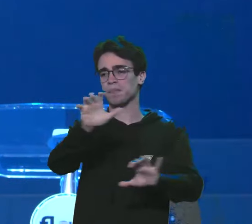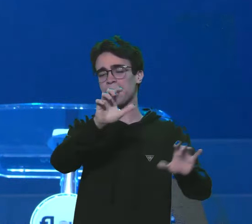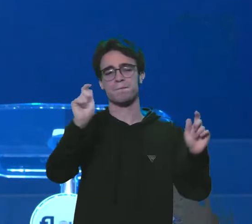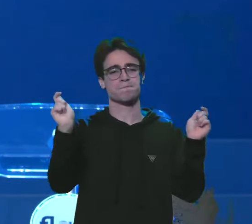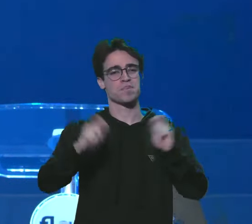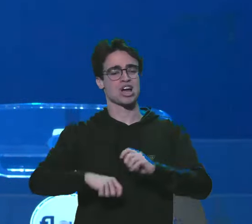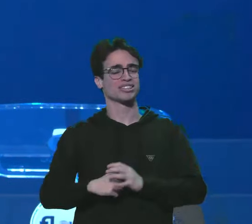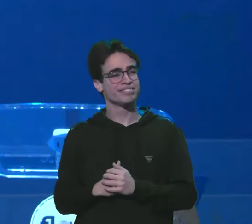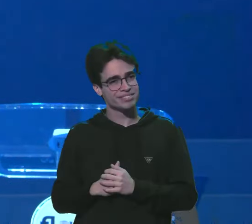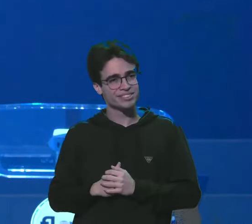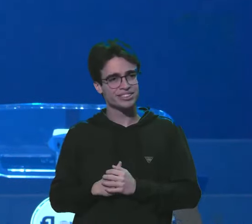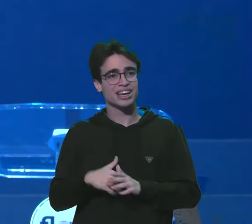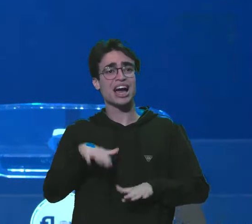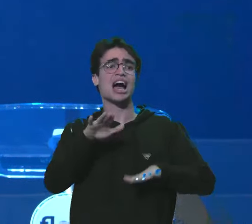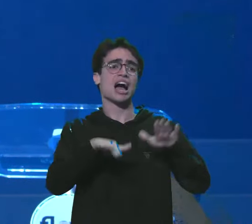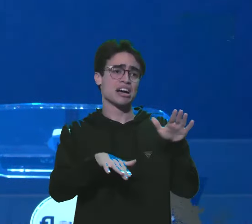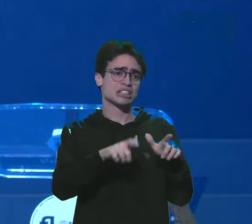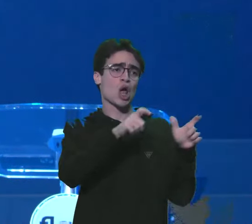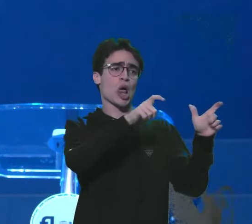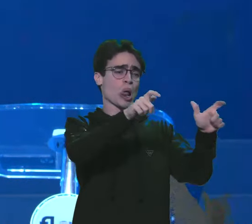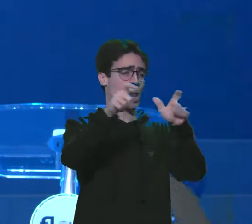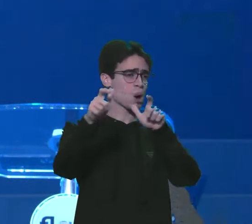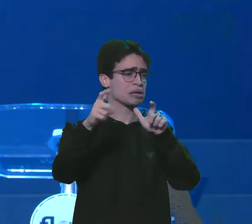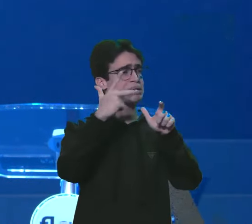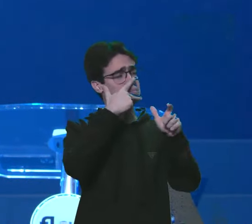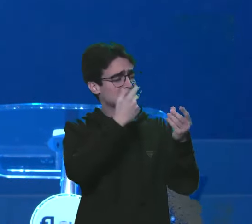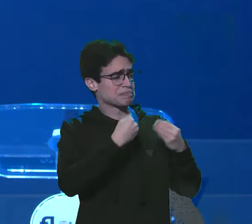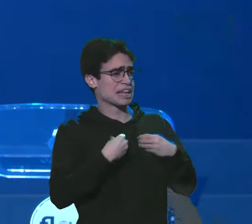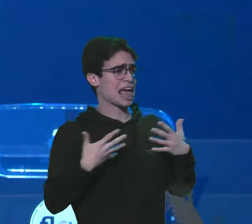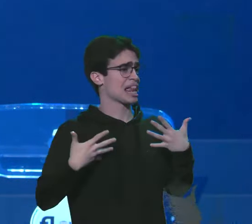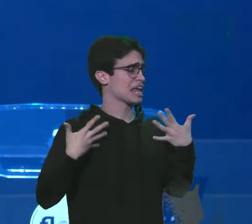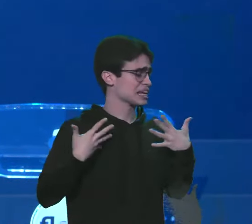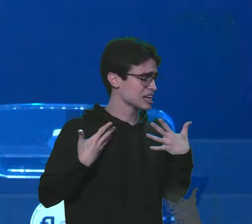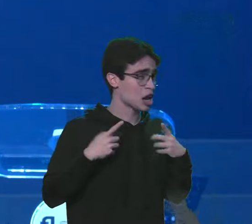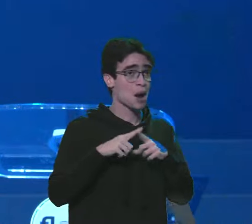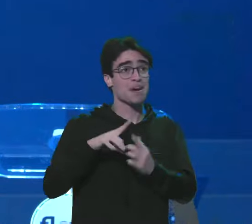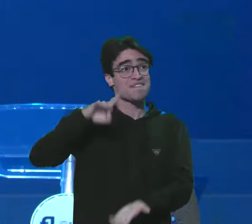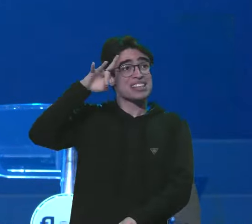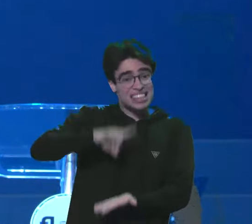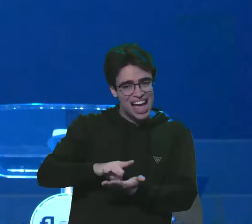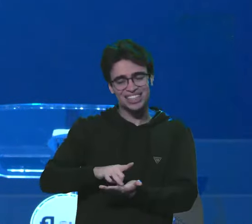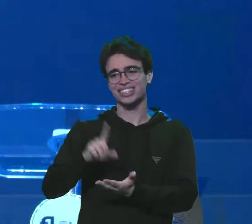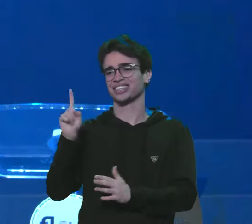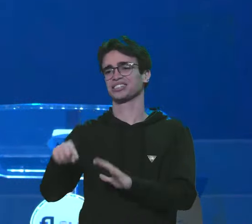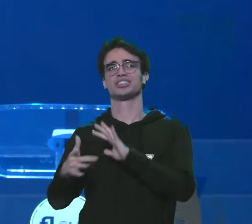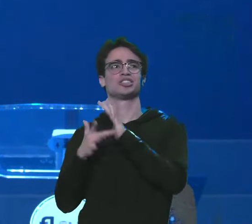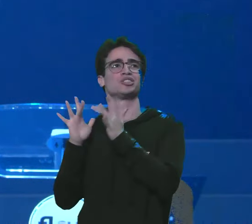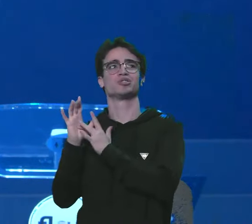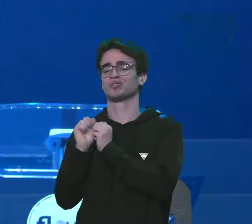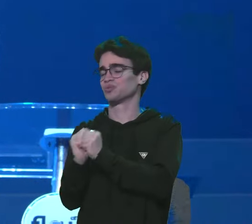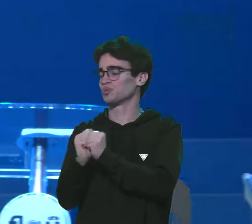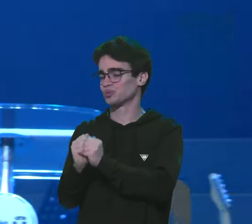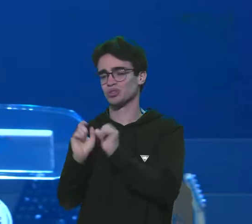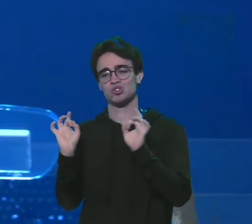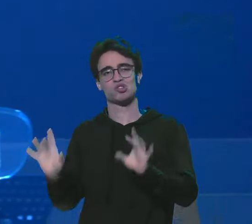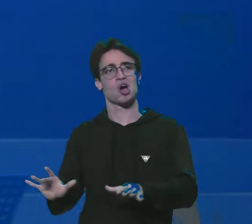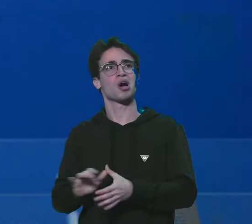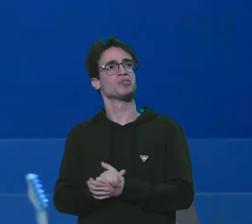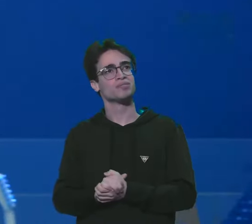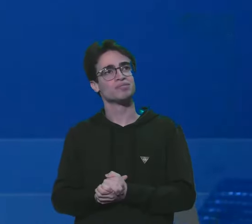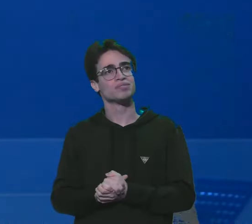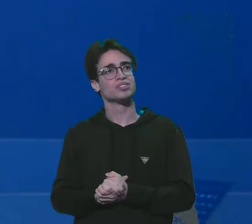Você pode encontrar alegria em vários lugares, mas a alegria verdadeira é só em Jesus. Você pode